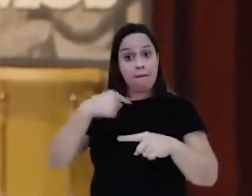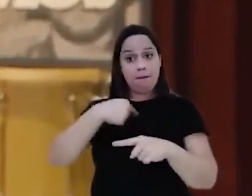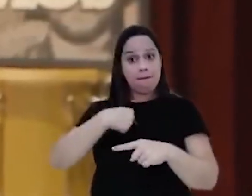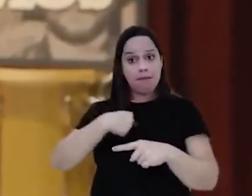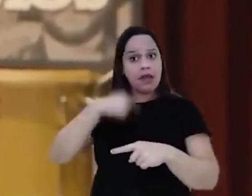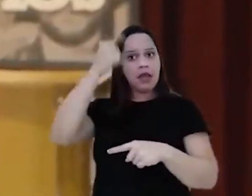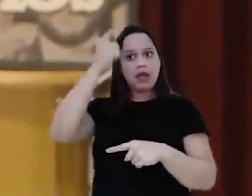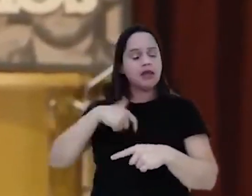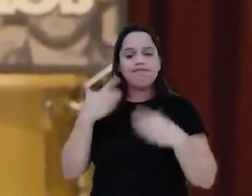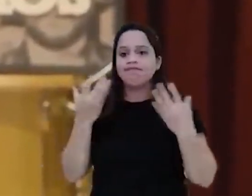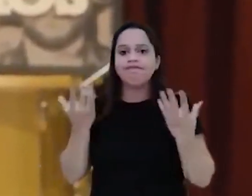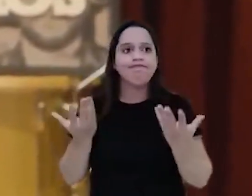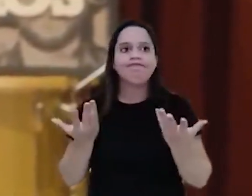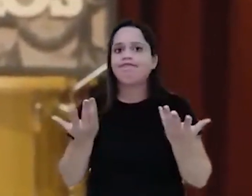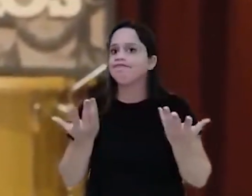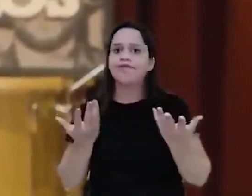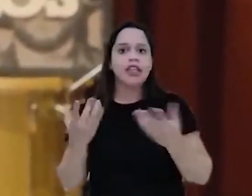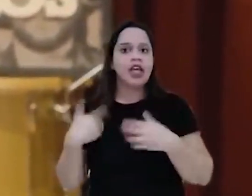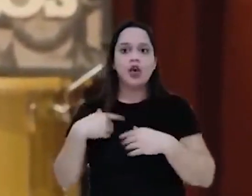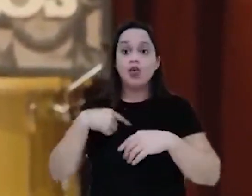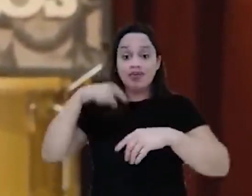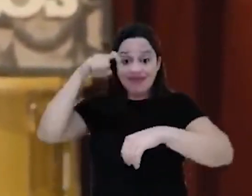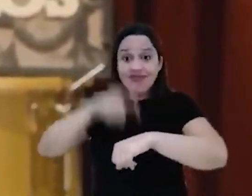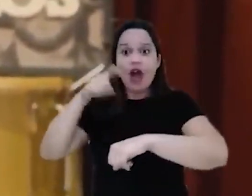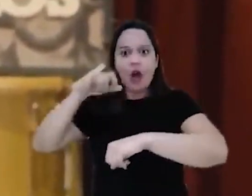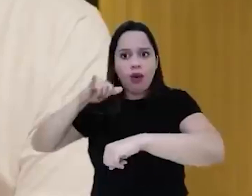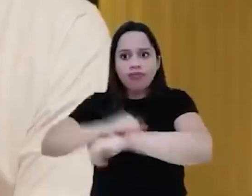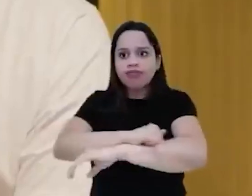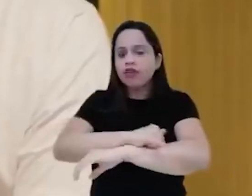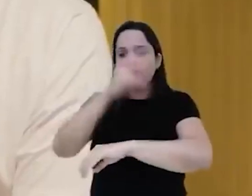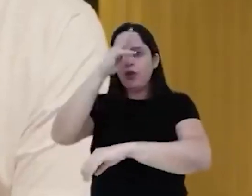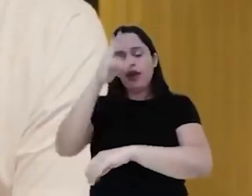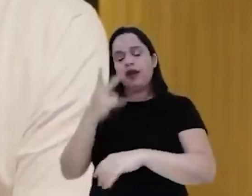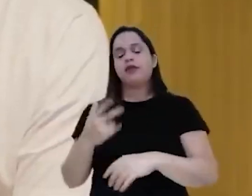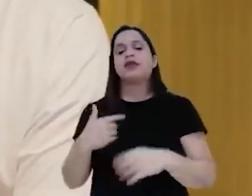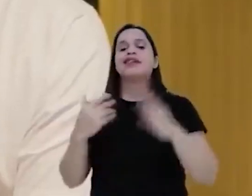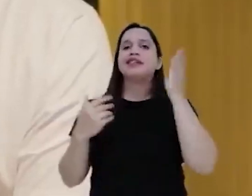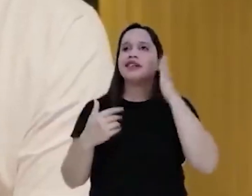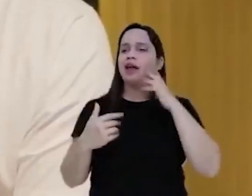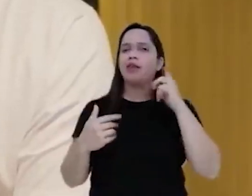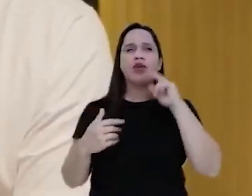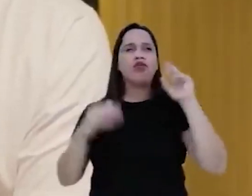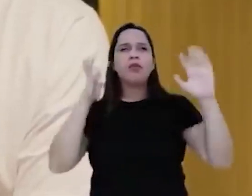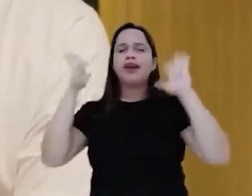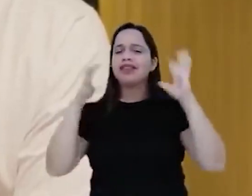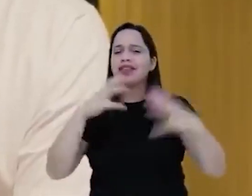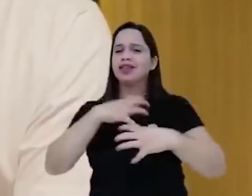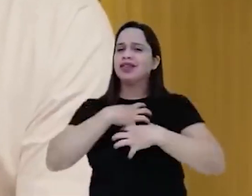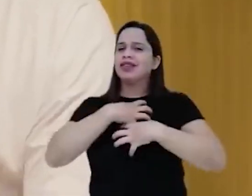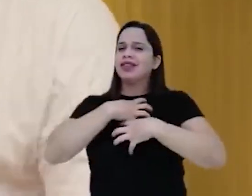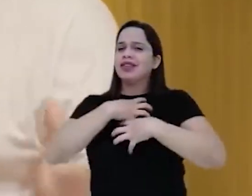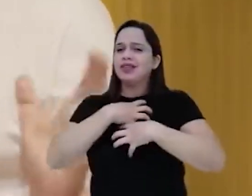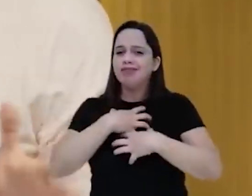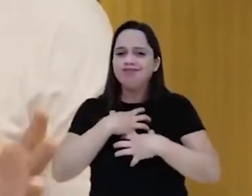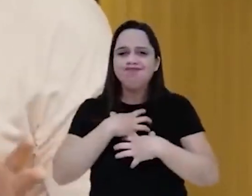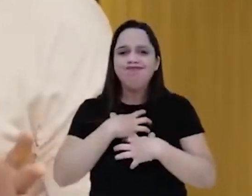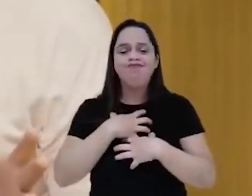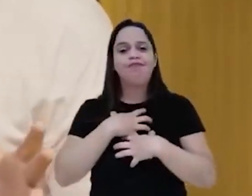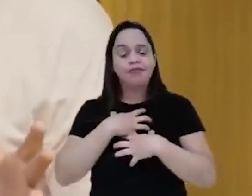Porque para mim comigo aconteceu isso sabe eu não na hora do impacto não eu realmente fico tenso de imaginar essa situação que